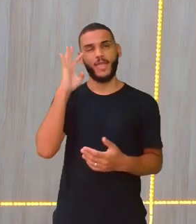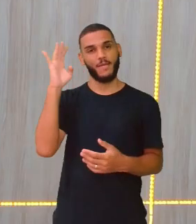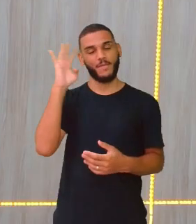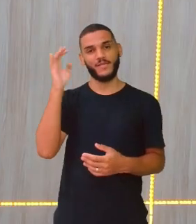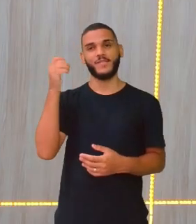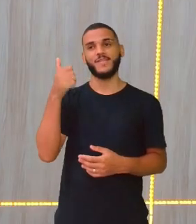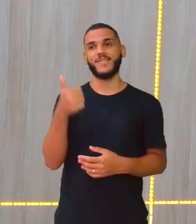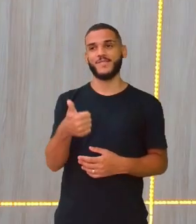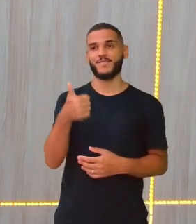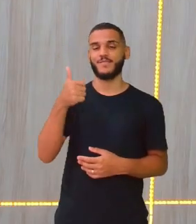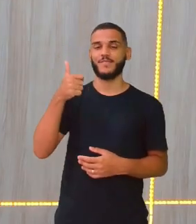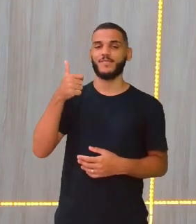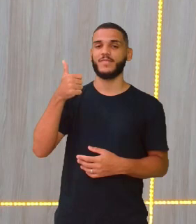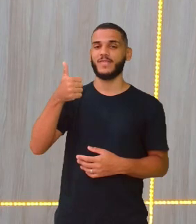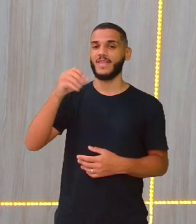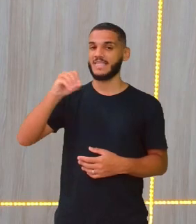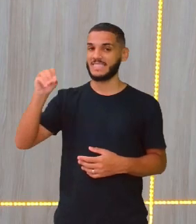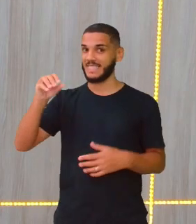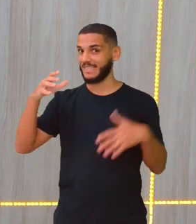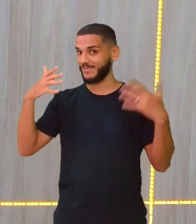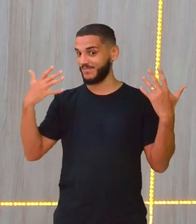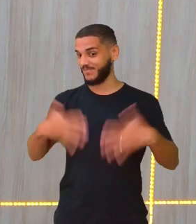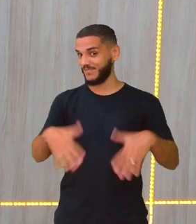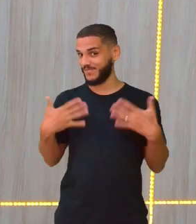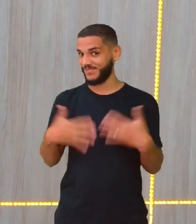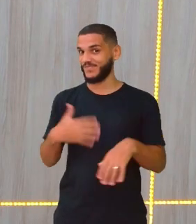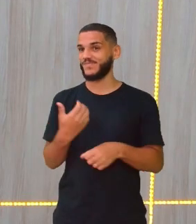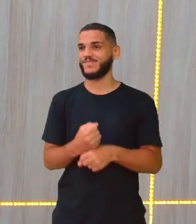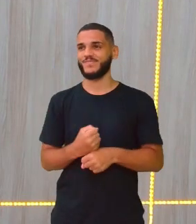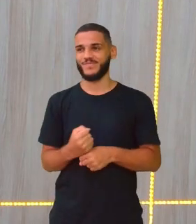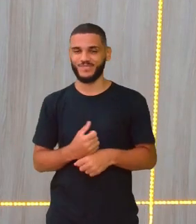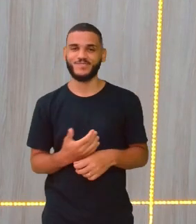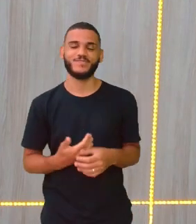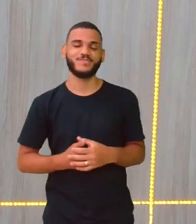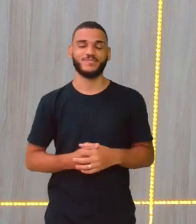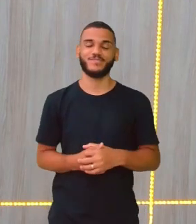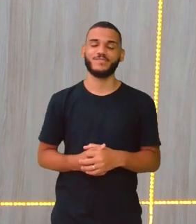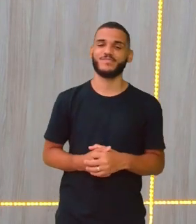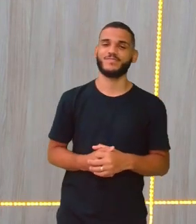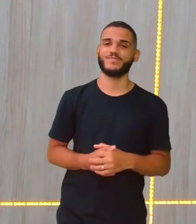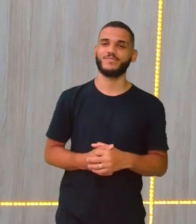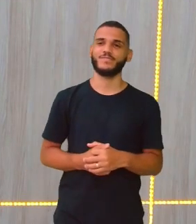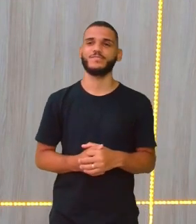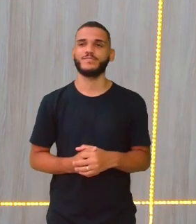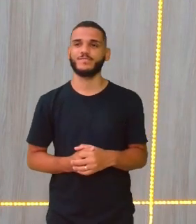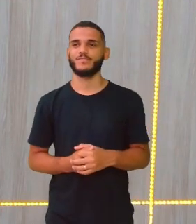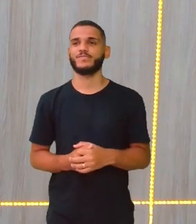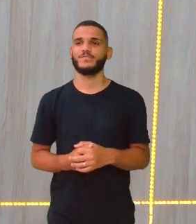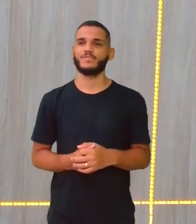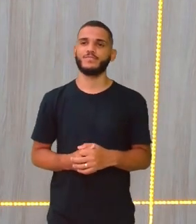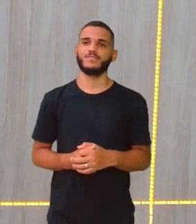Né? Pois é. Então, bora lá. Voltando aqui.